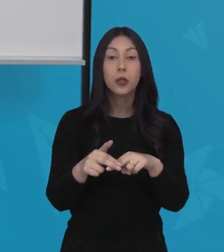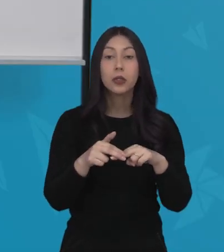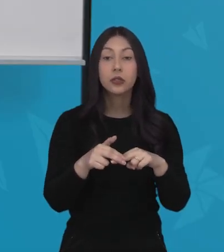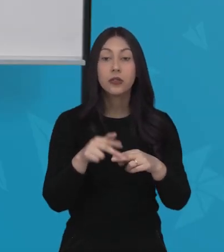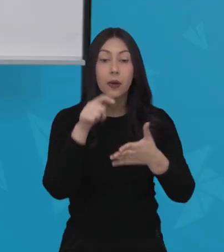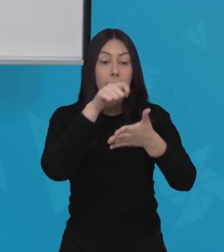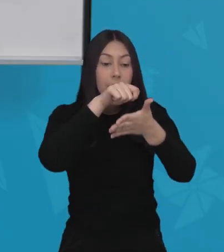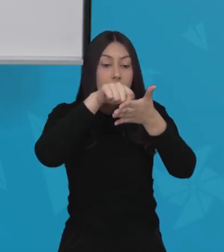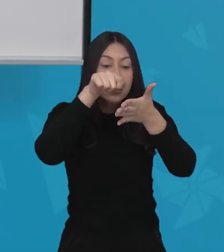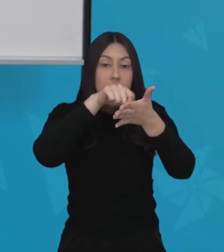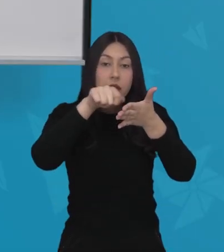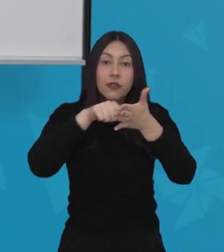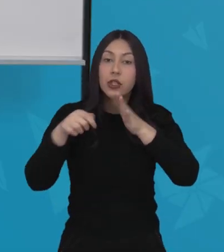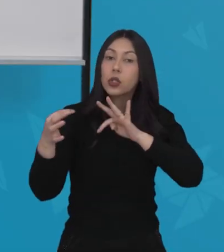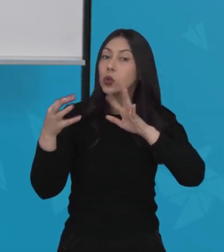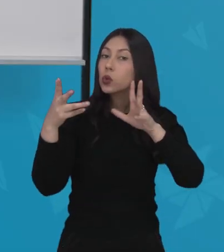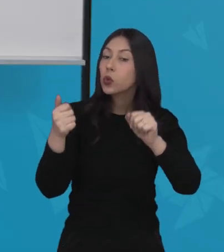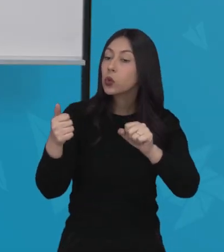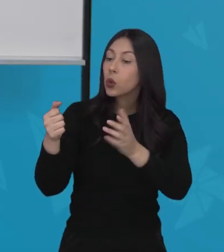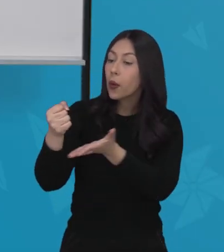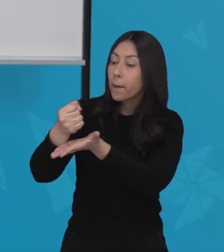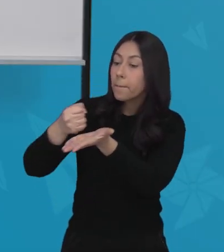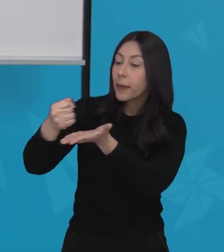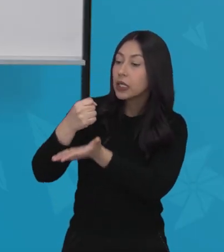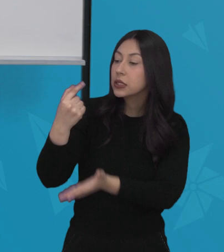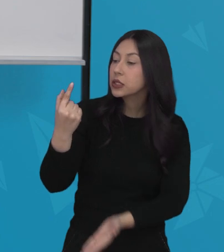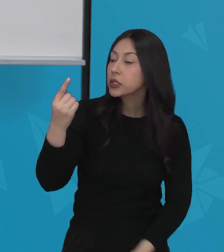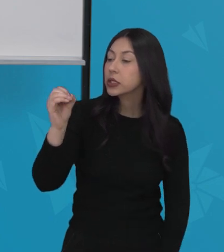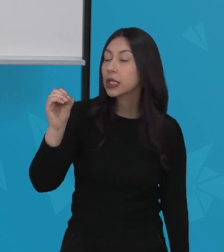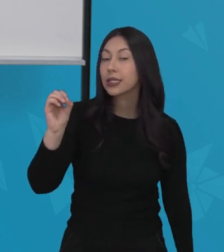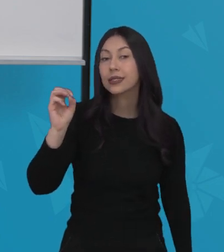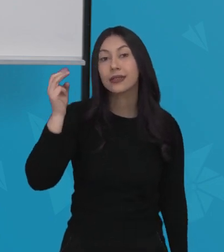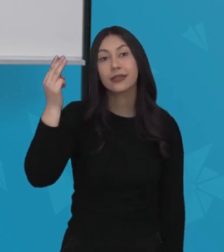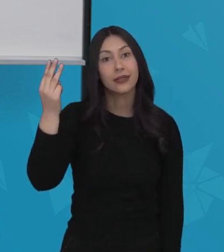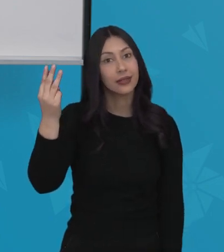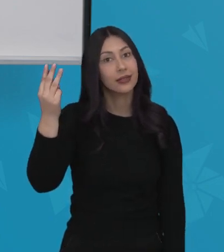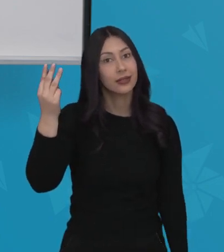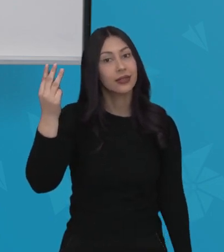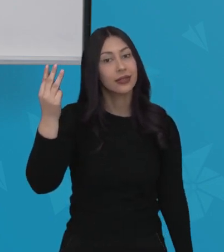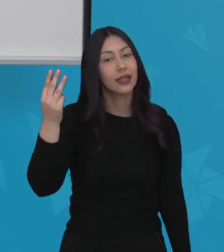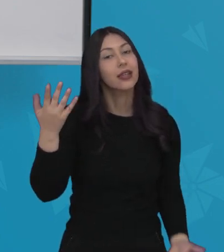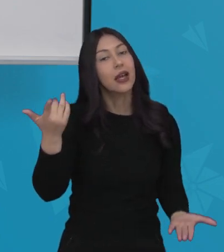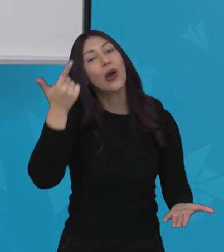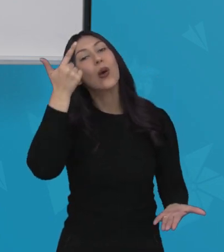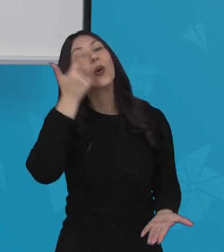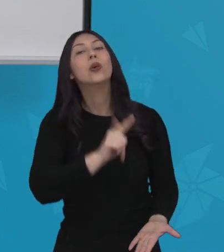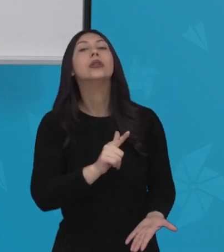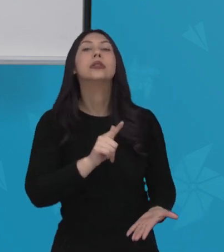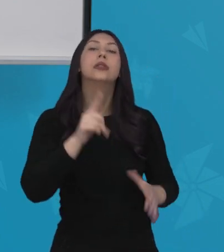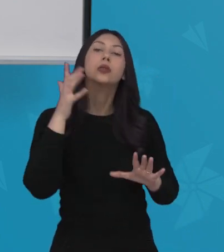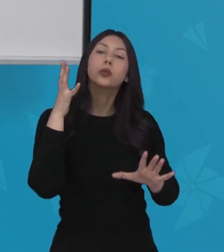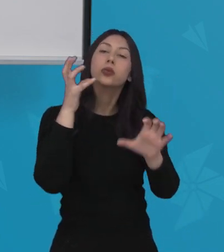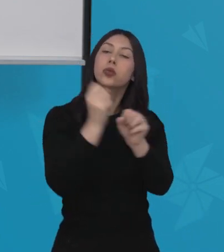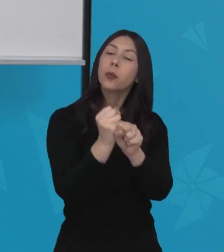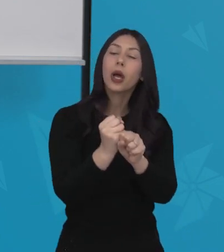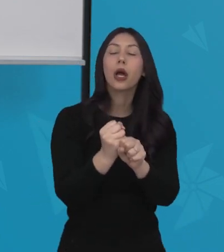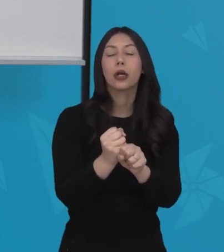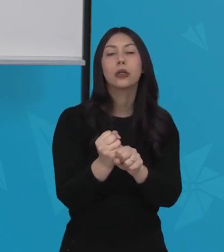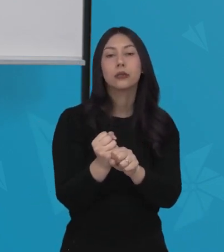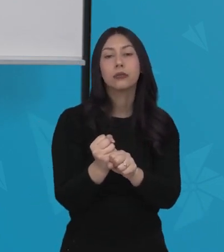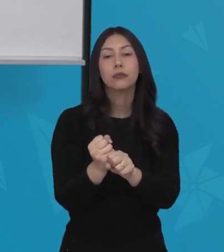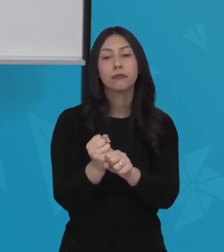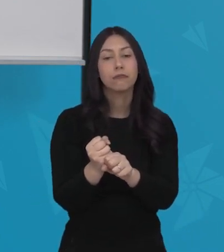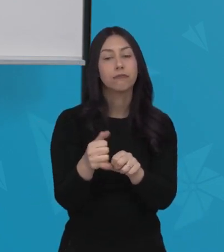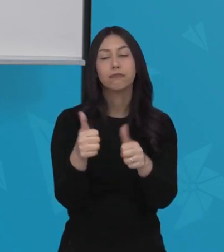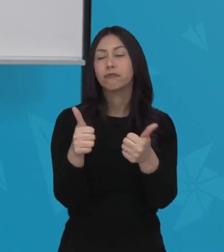gente vai escrever tudo em termos de 10 à terceira. Porque se todo mundo estiver na mesma base, a gente consegue trabalhar